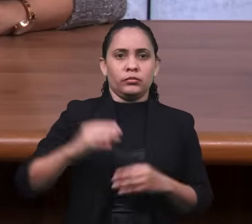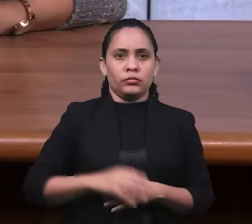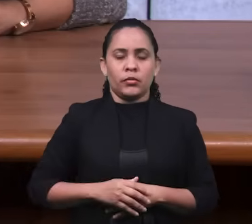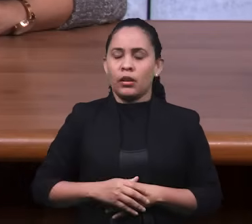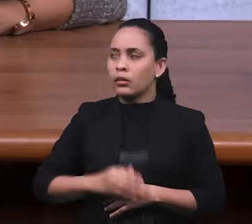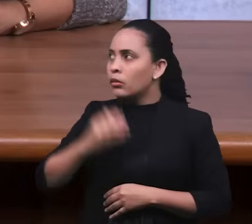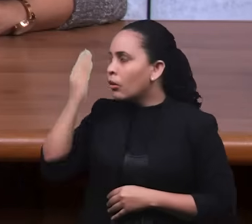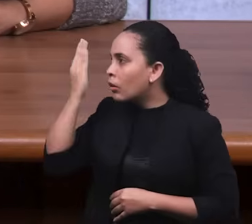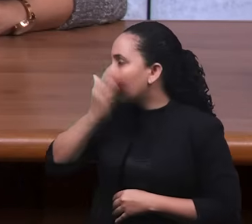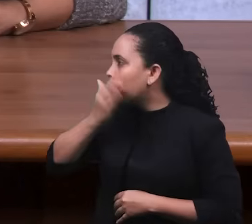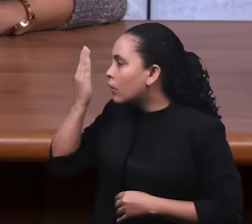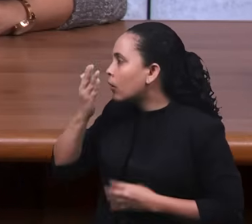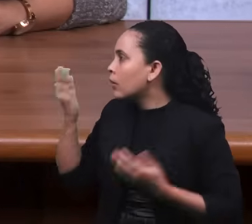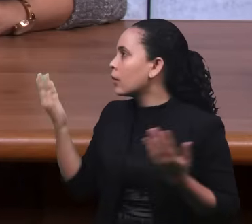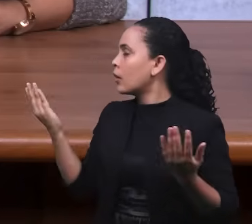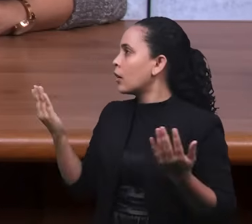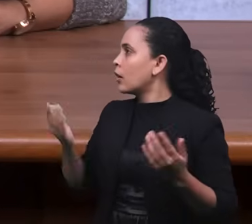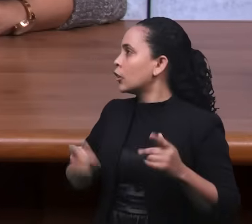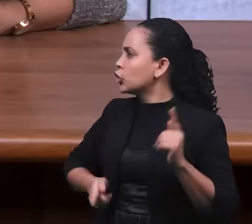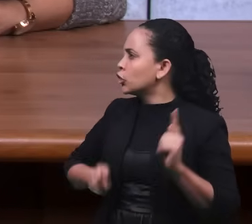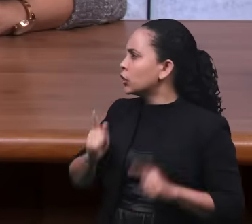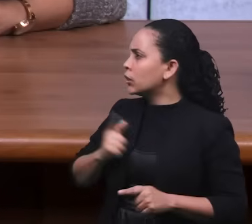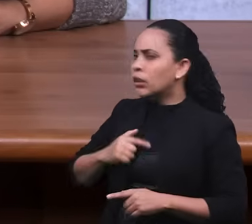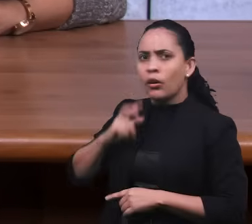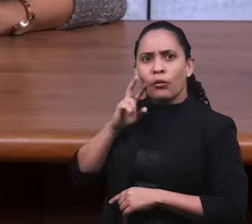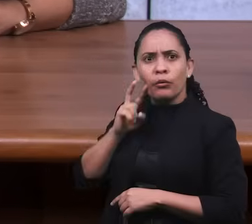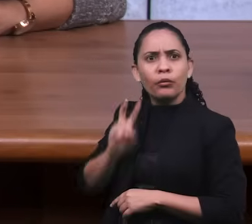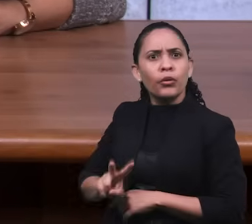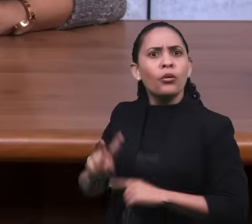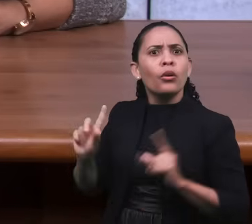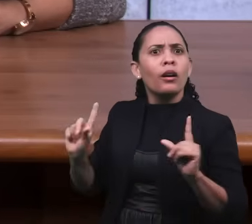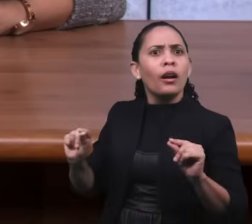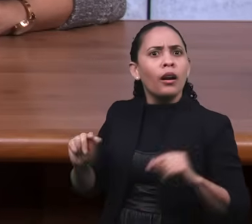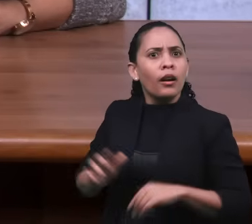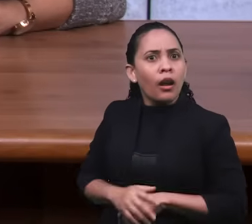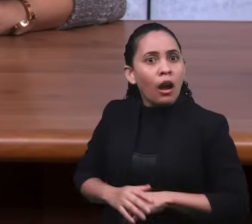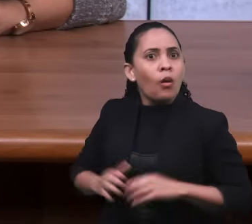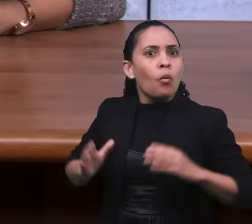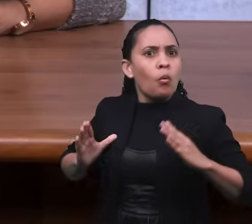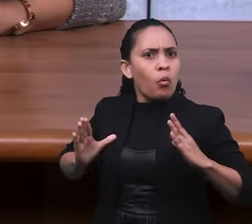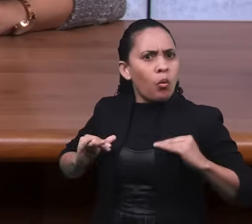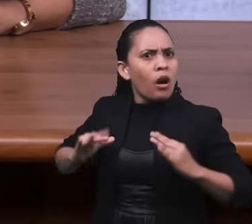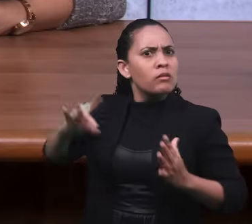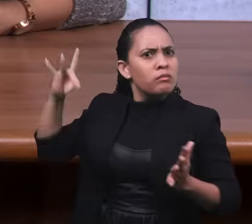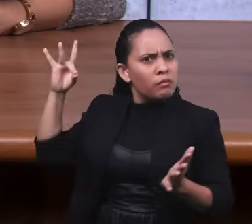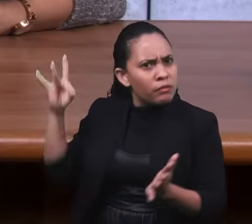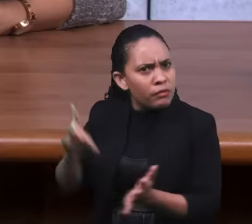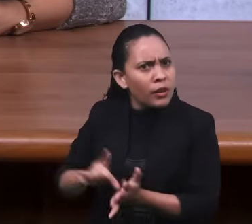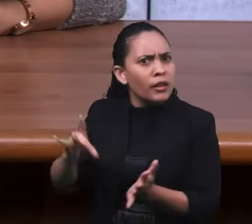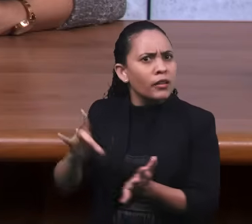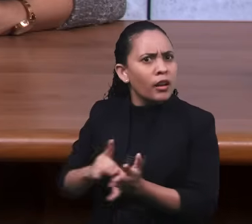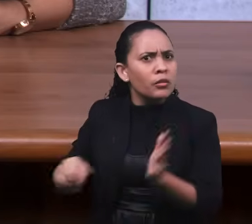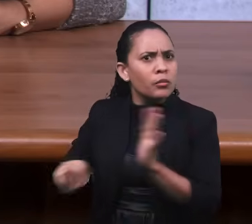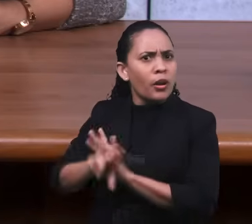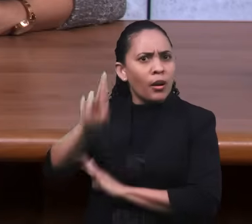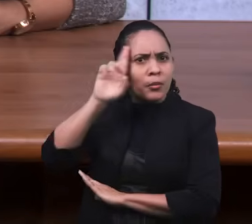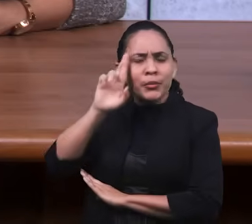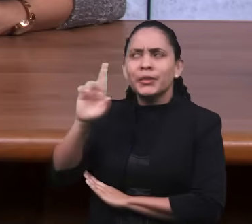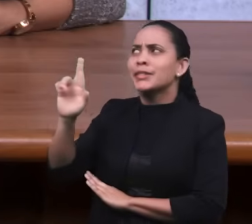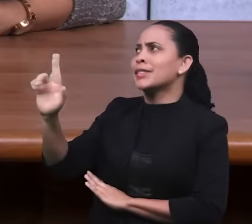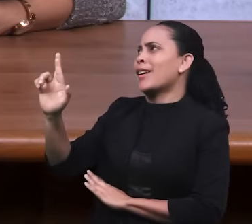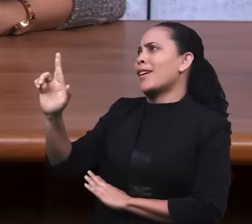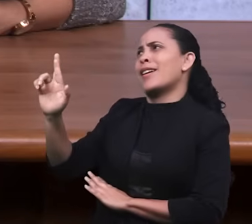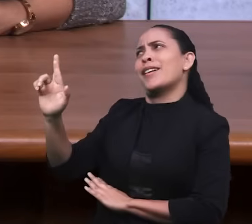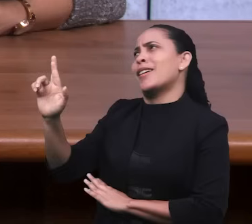olhos. Então viu Gideão que era o anjo do Senhor, e disse Gideão: Ah,